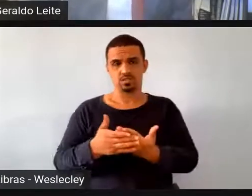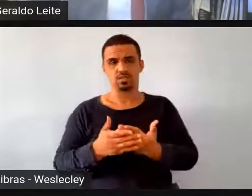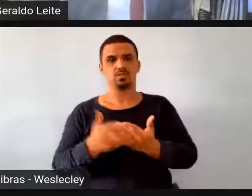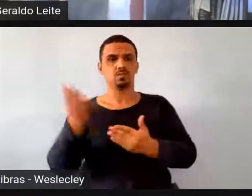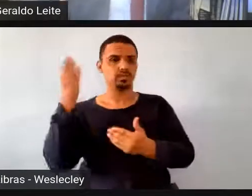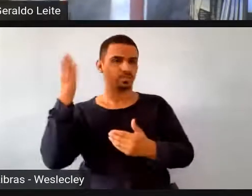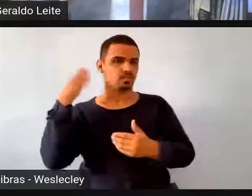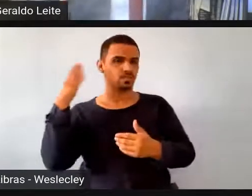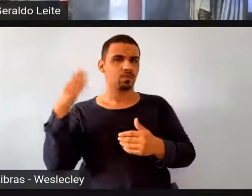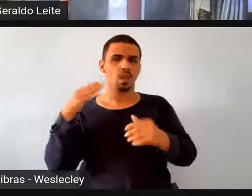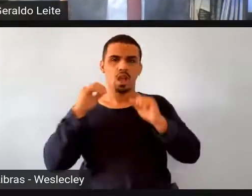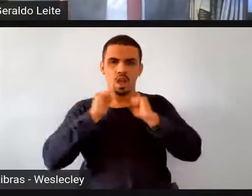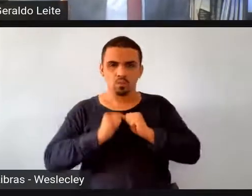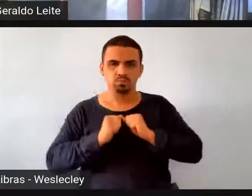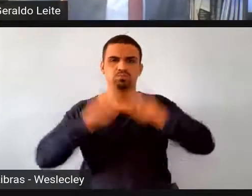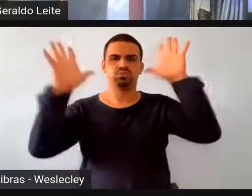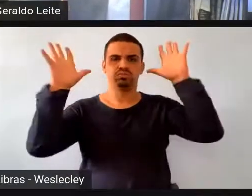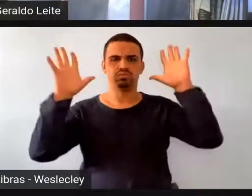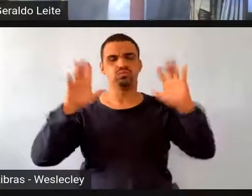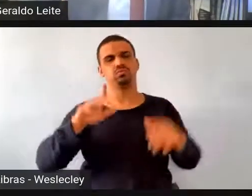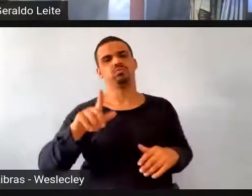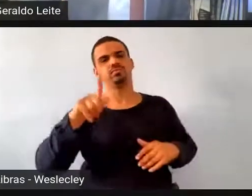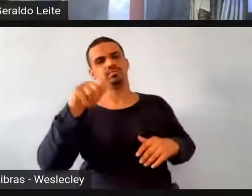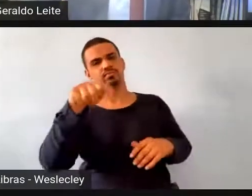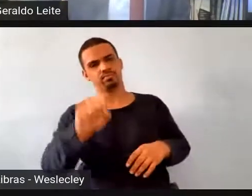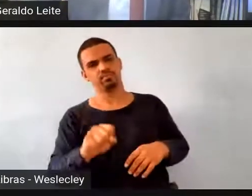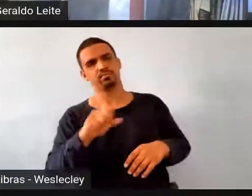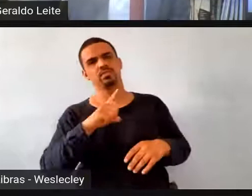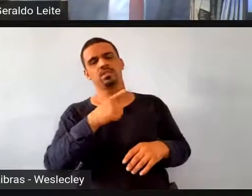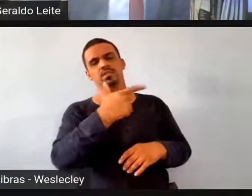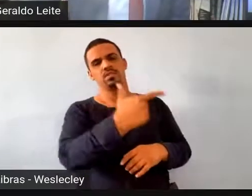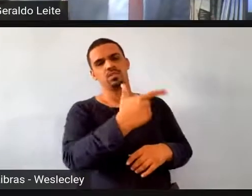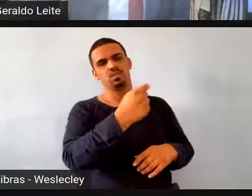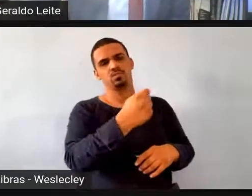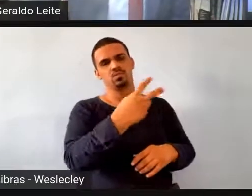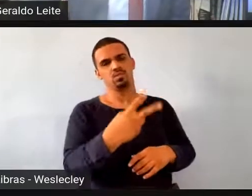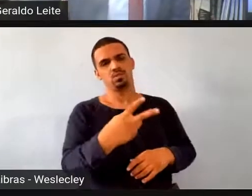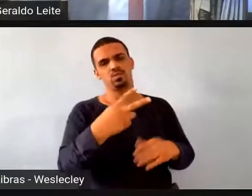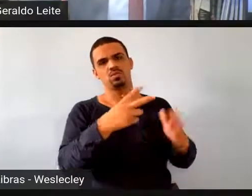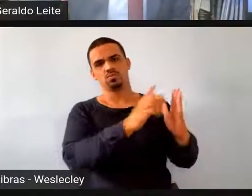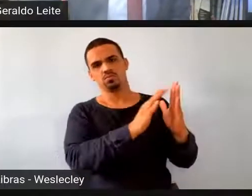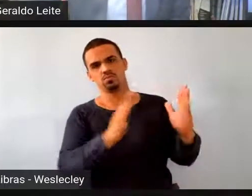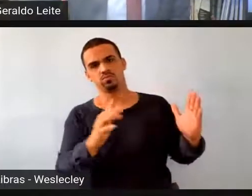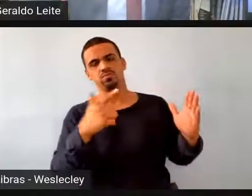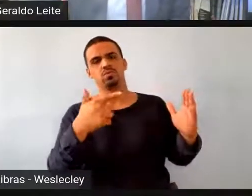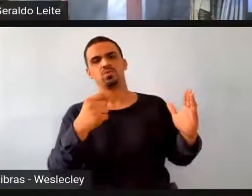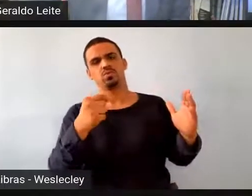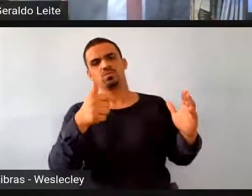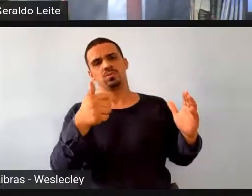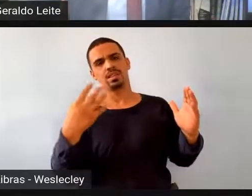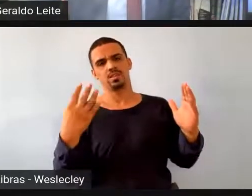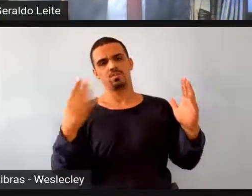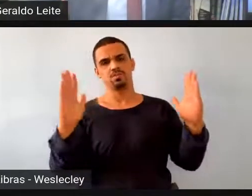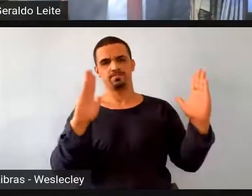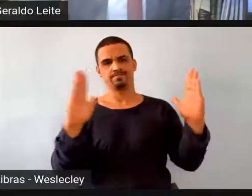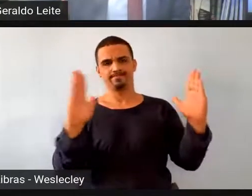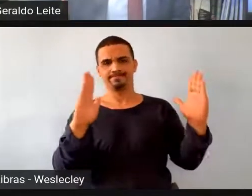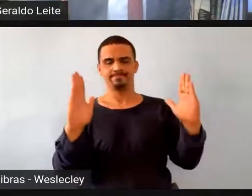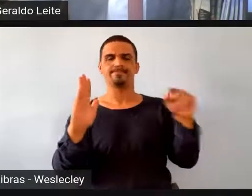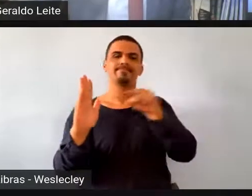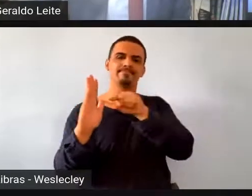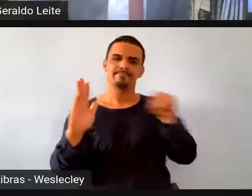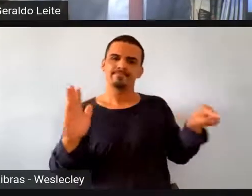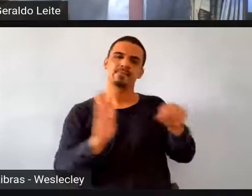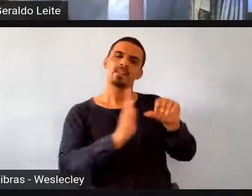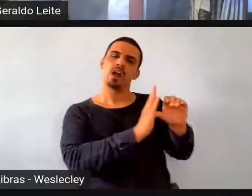década, entre 2002 e 2014, em parte era a diminuição do Caixa 2, né? Em que você tem